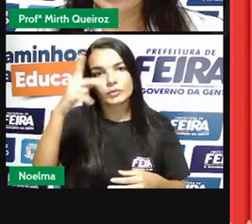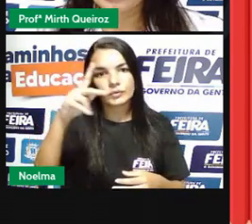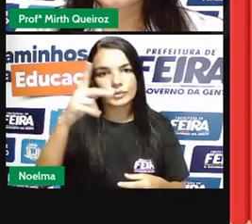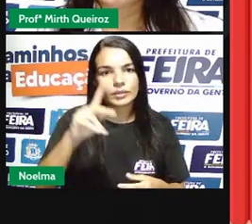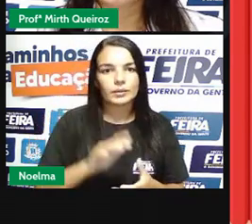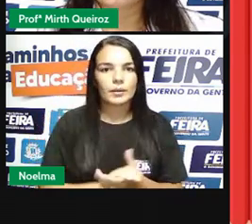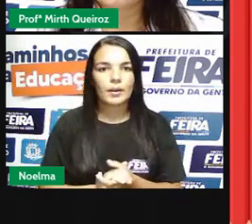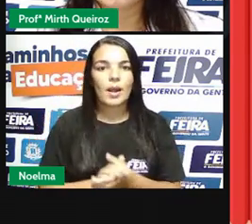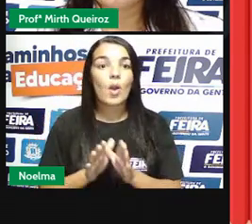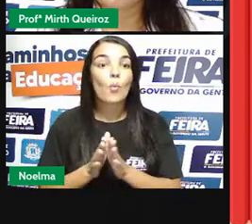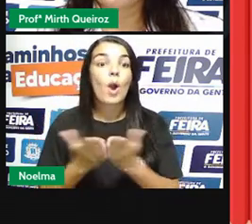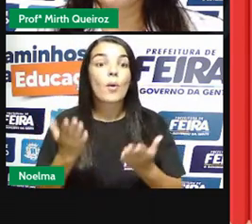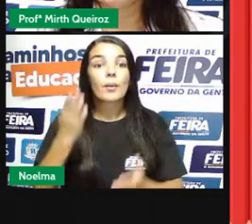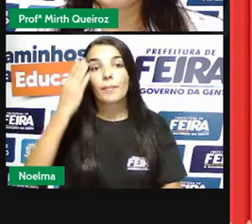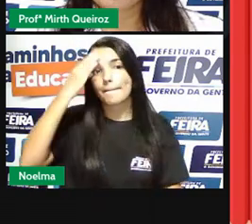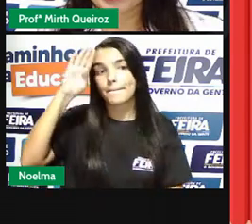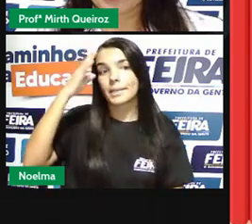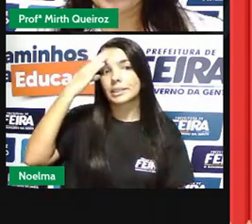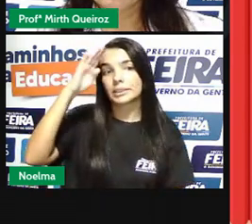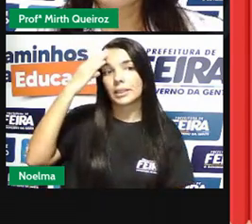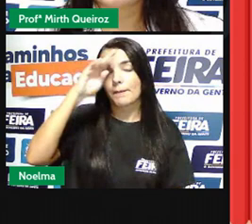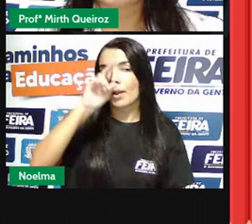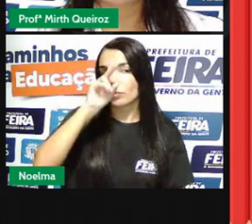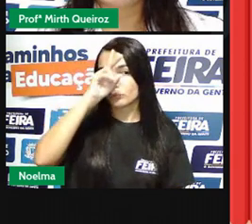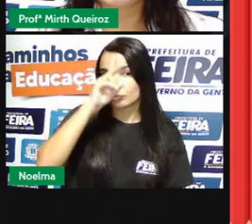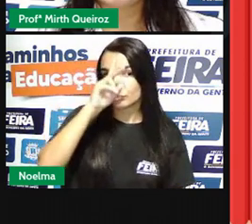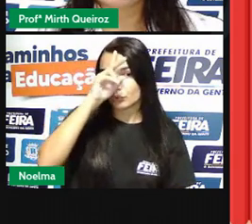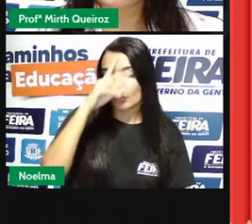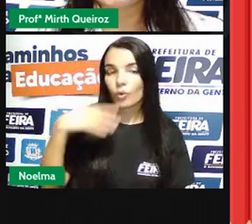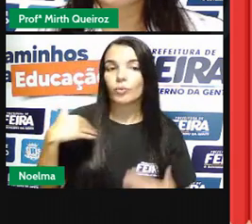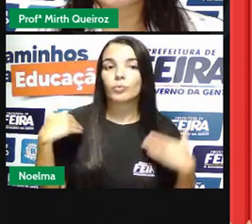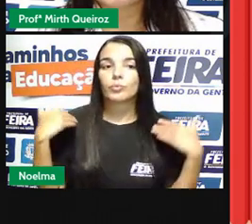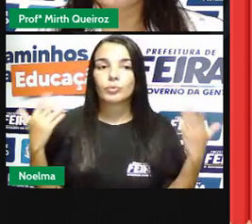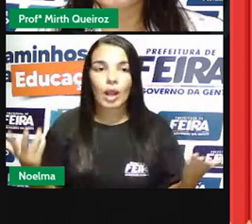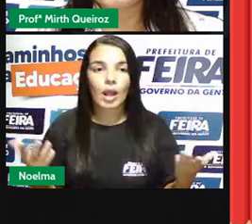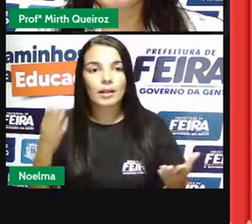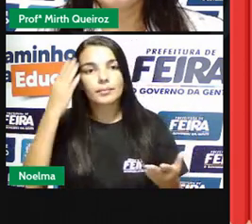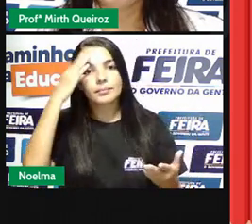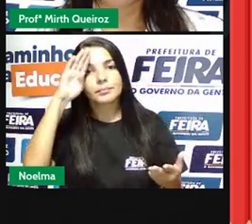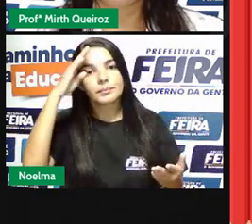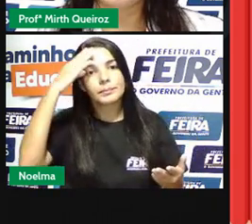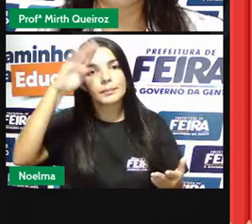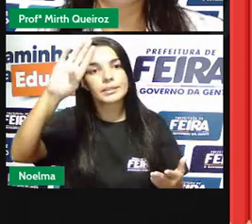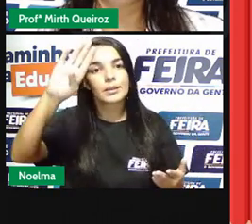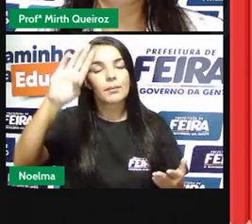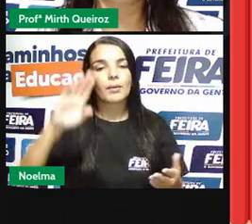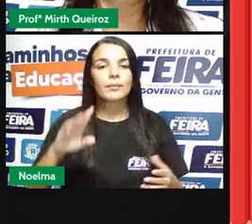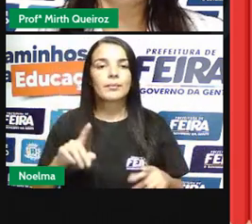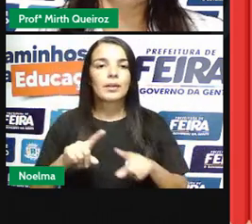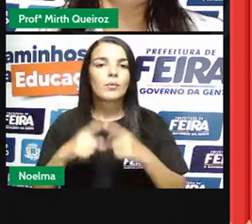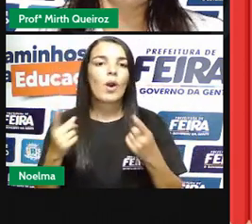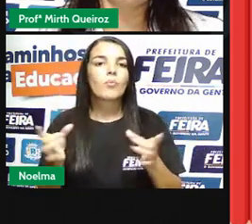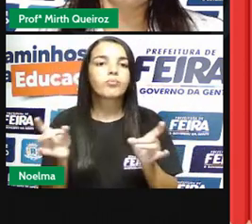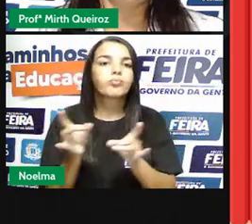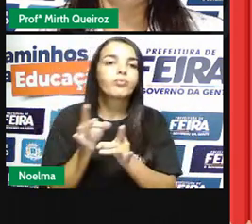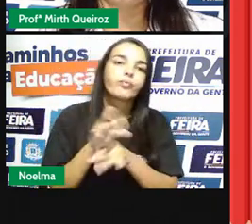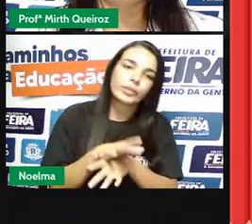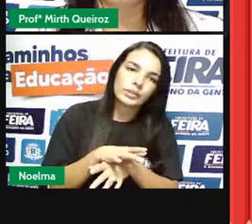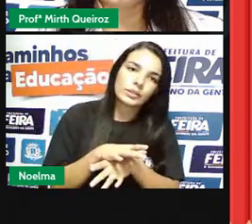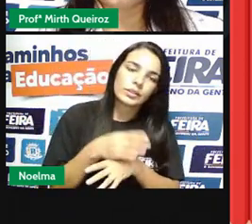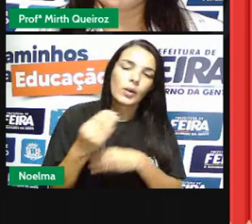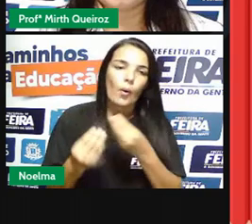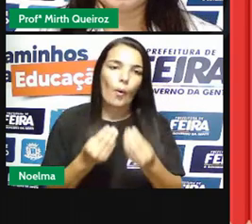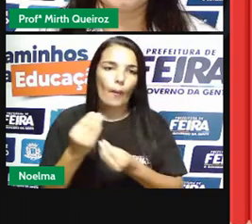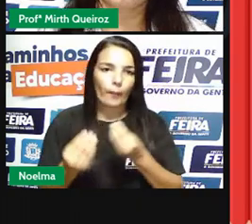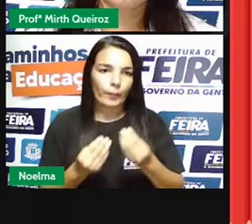Qual a história principal né o fato principal que aconteceu ali e qual o despejo aí